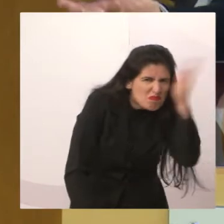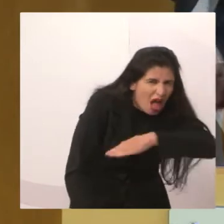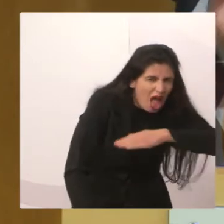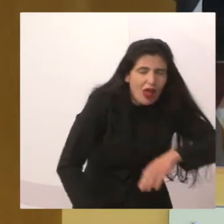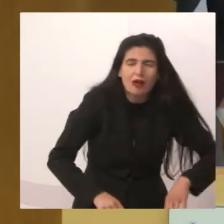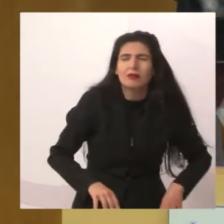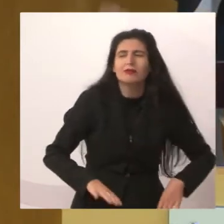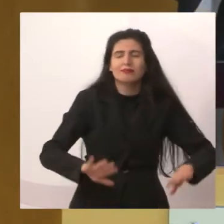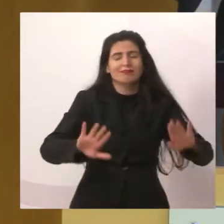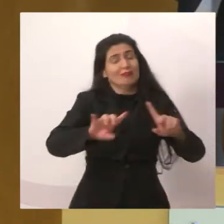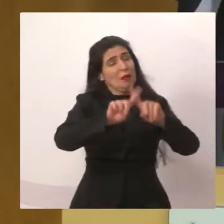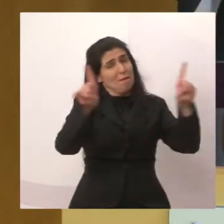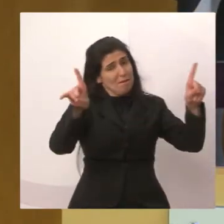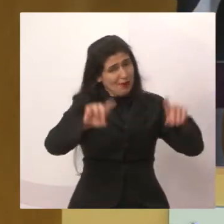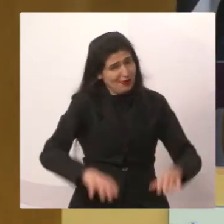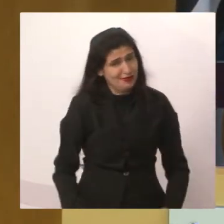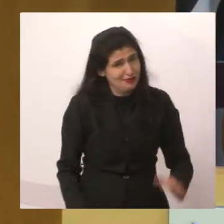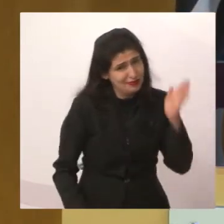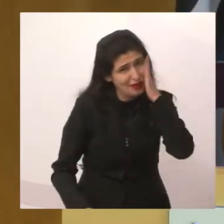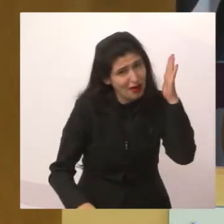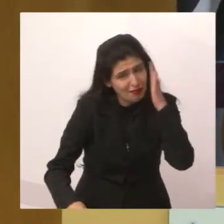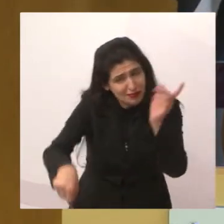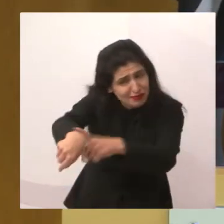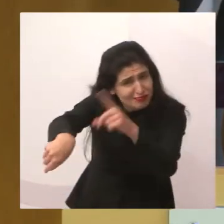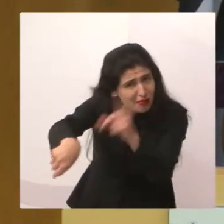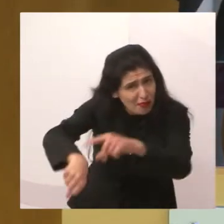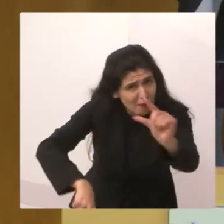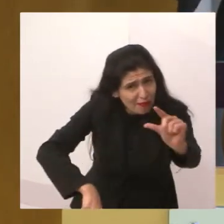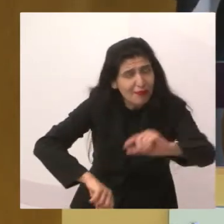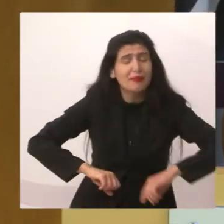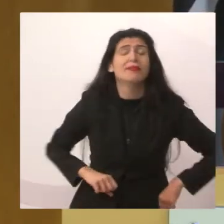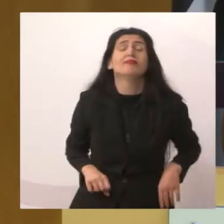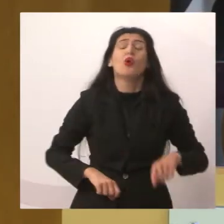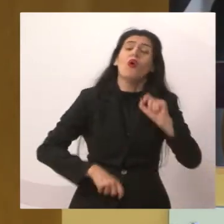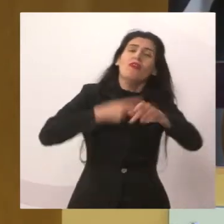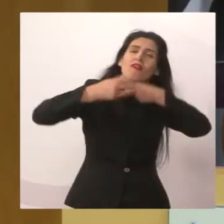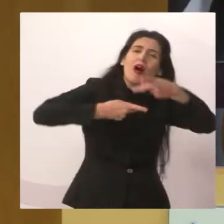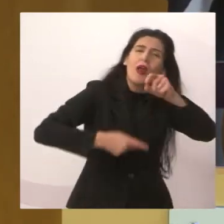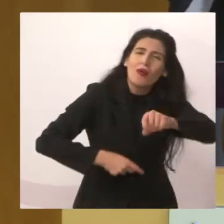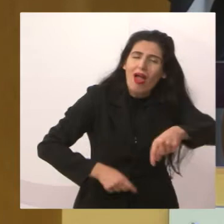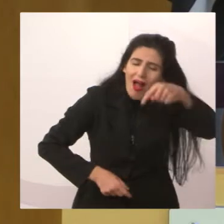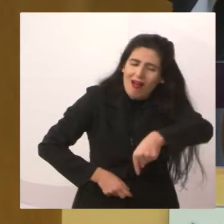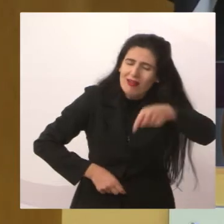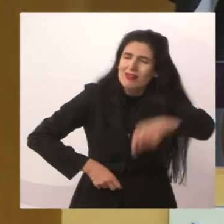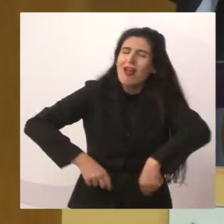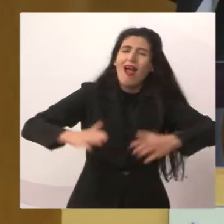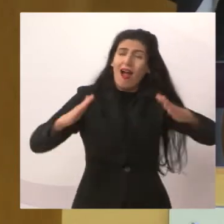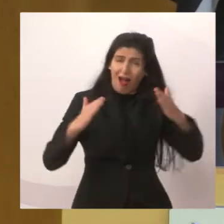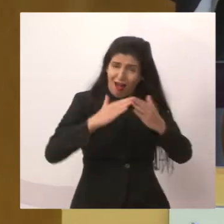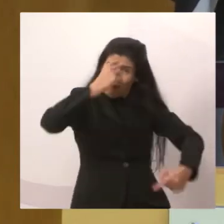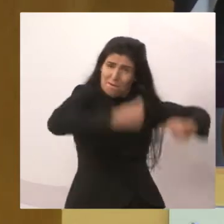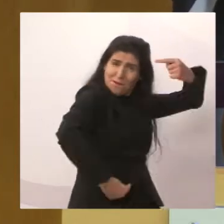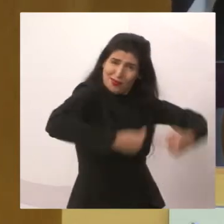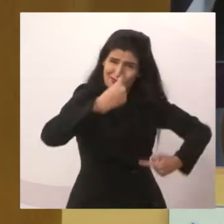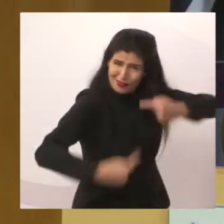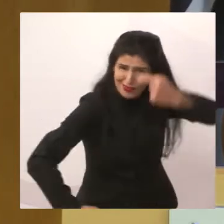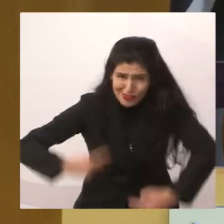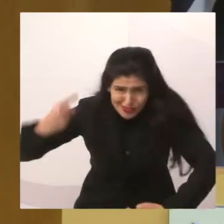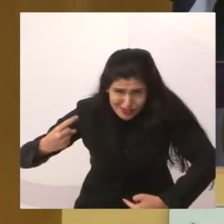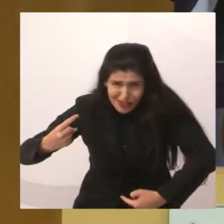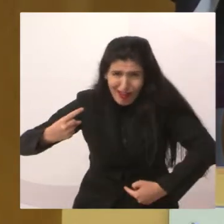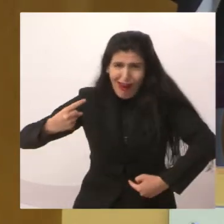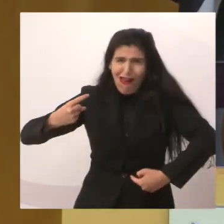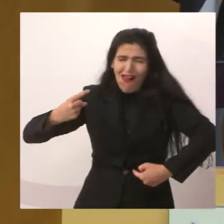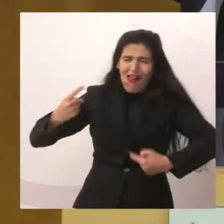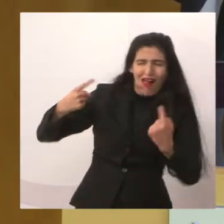Mas, como eu disse, o tempo é curto. Eu só venho dizer o seguinte: quando a gente faz essa casa é uma casa política, tem seus interesses,